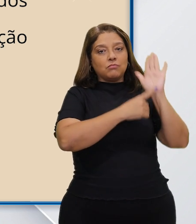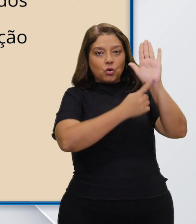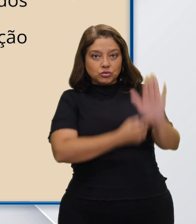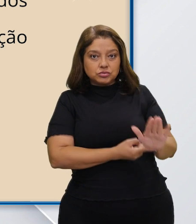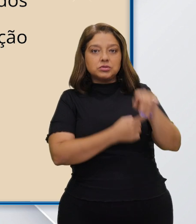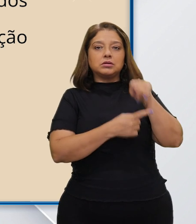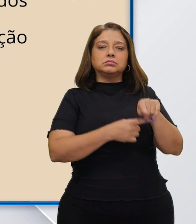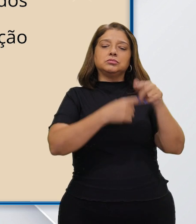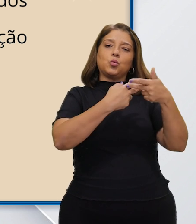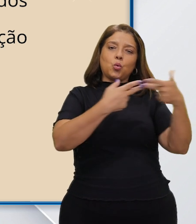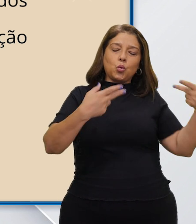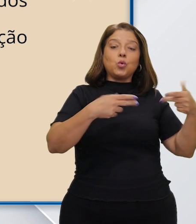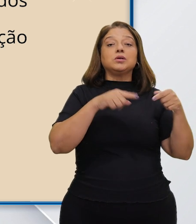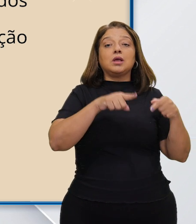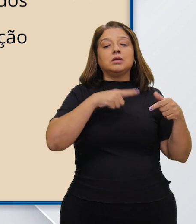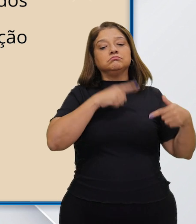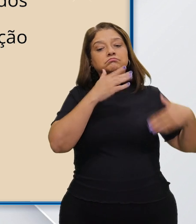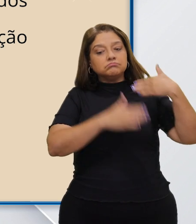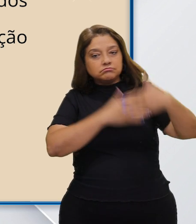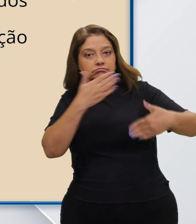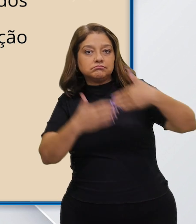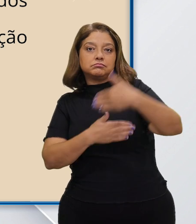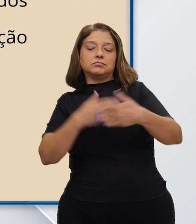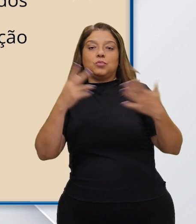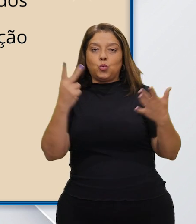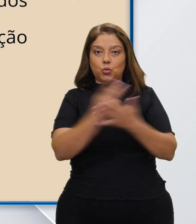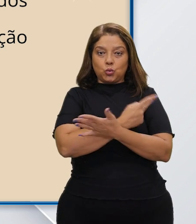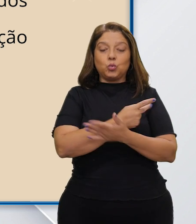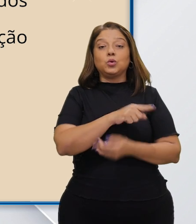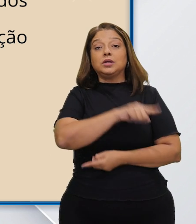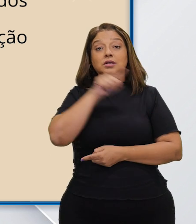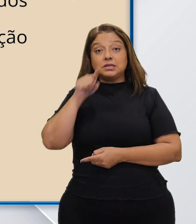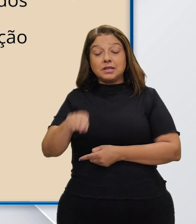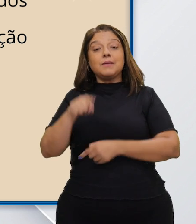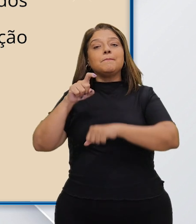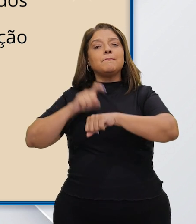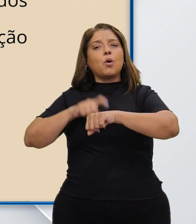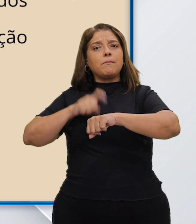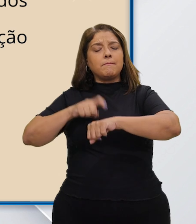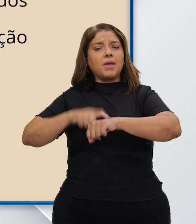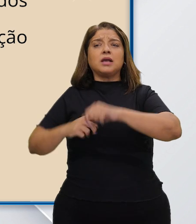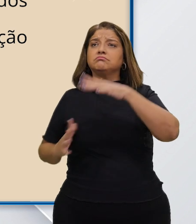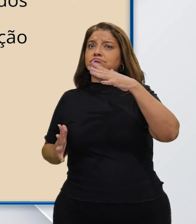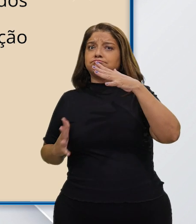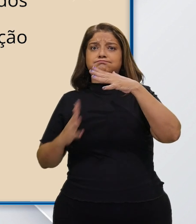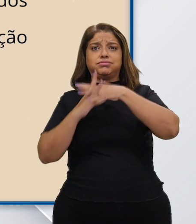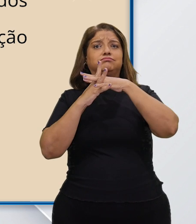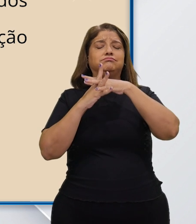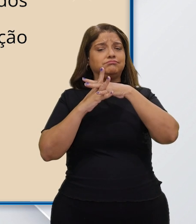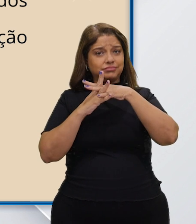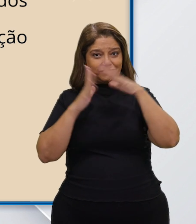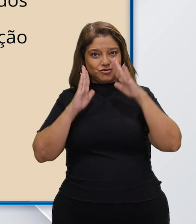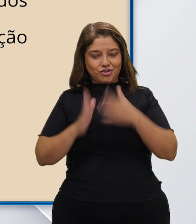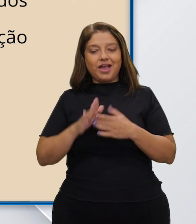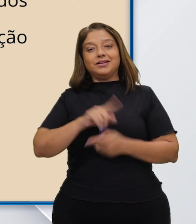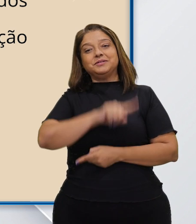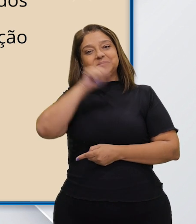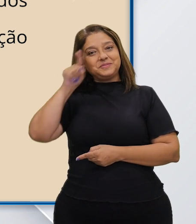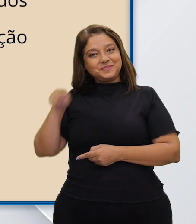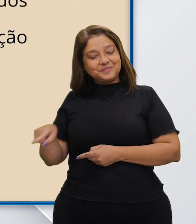o desenvolvimento dos acontecimentos, o momento de tensão, é o clímax,